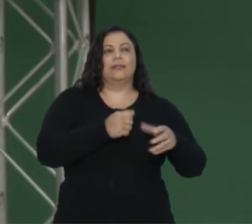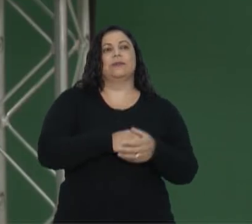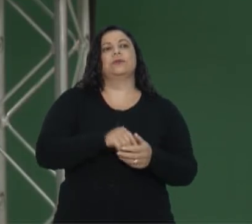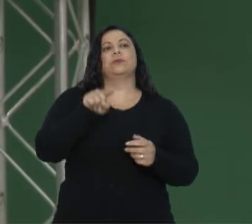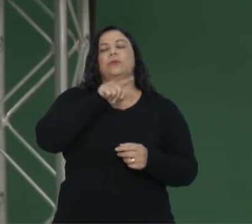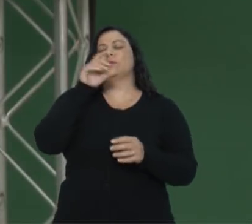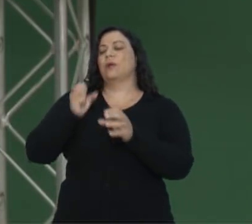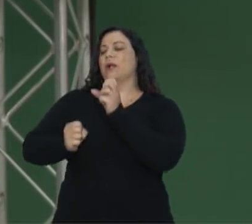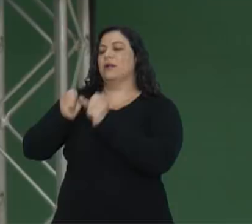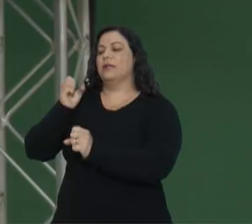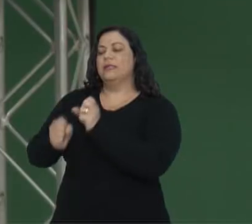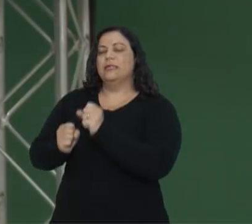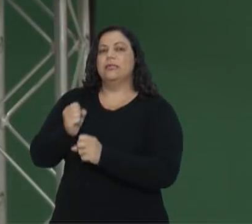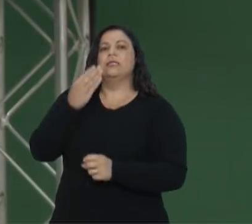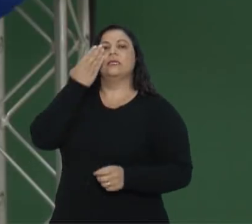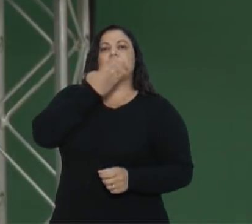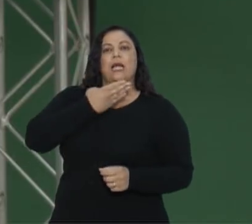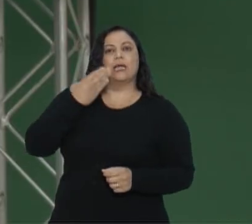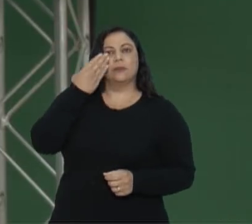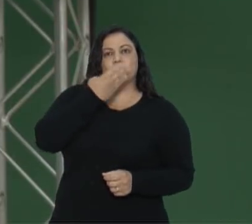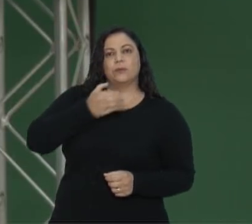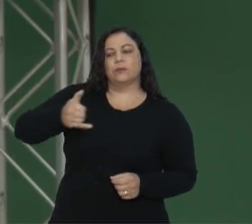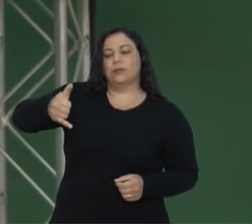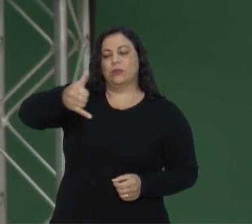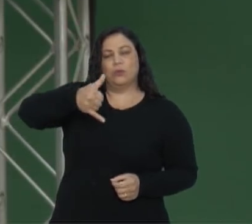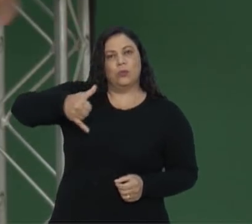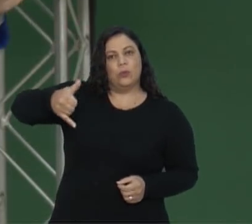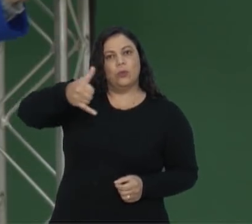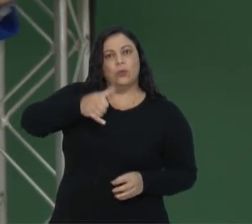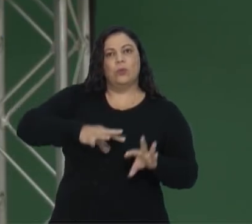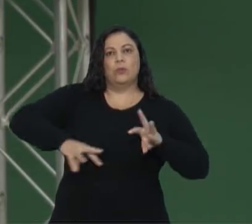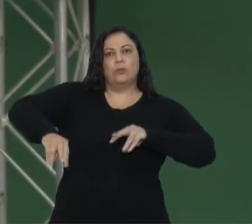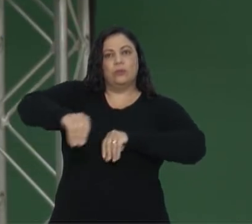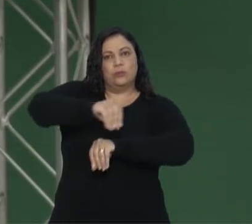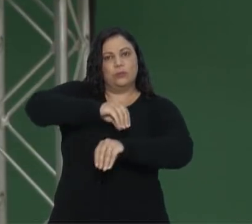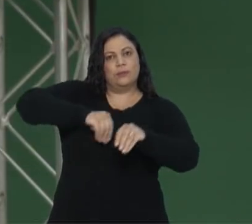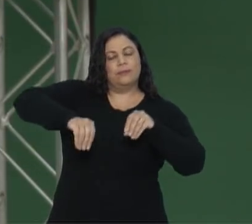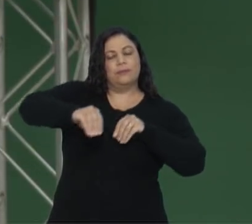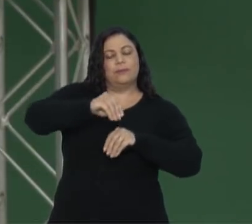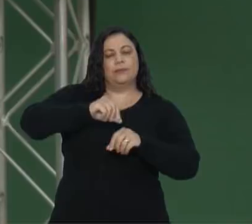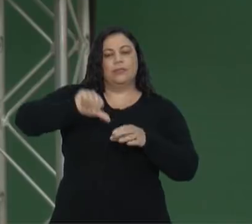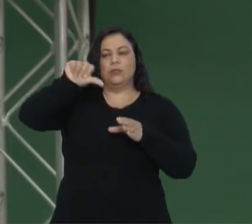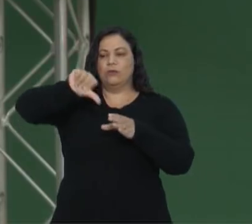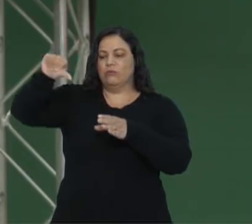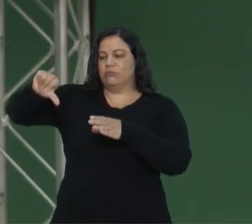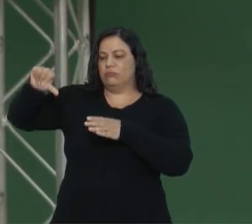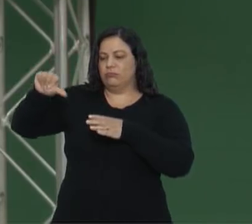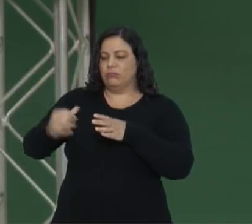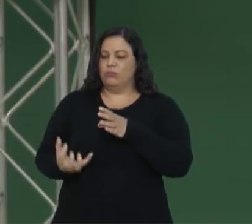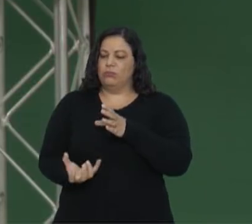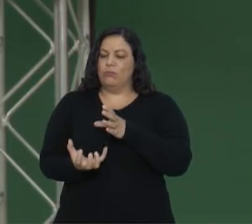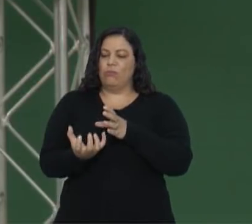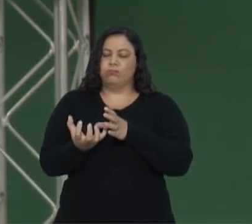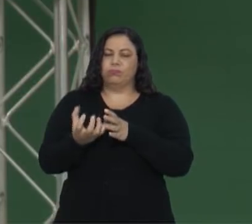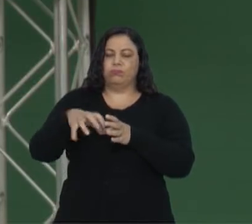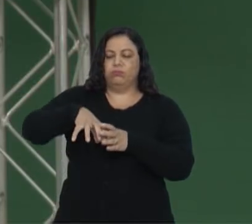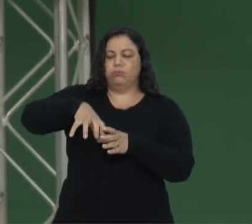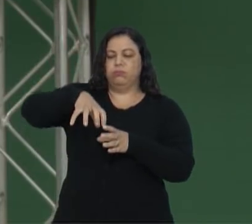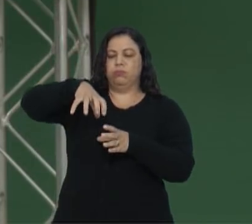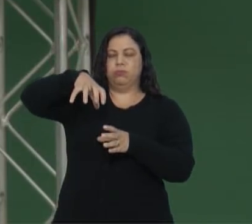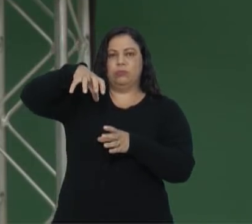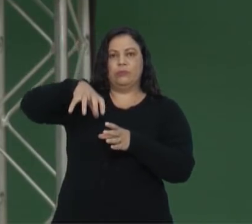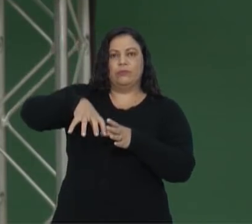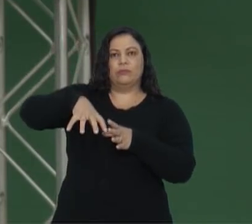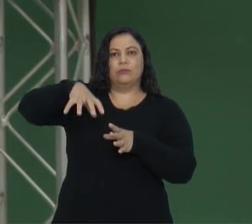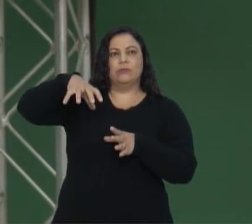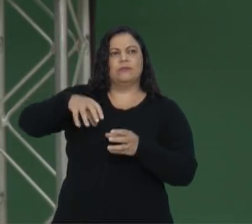leite, açúcar, óleo, farinha e fermento. Percebam que são ingredientes muito simples que